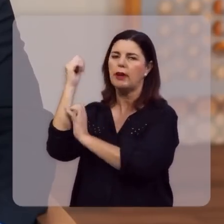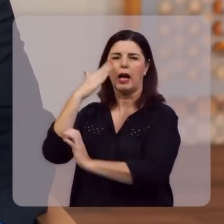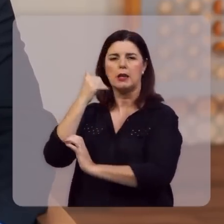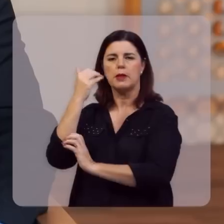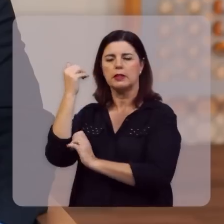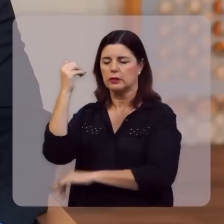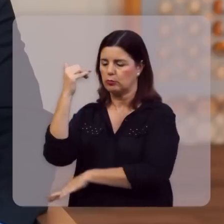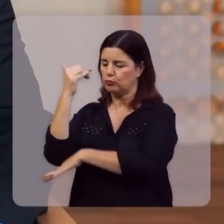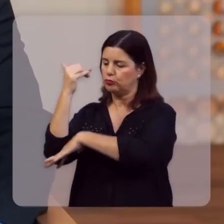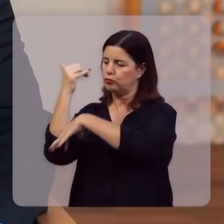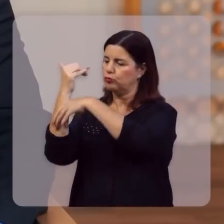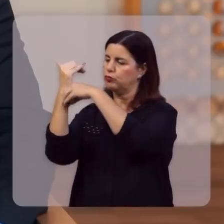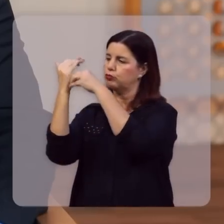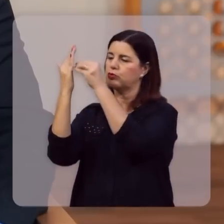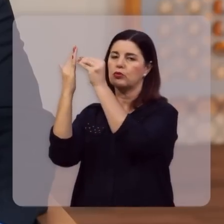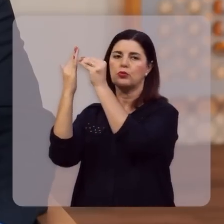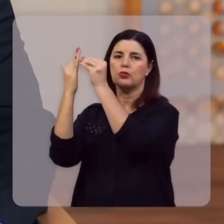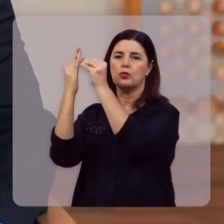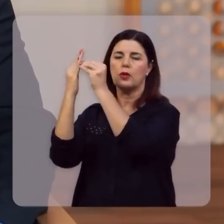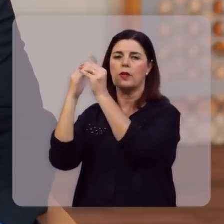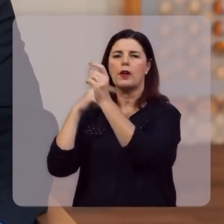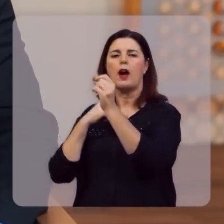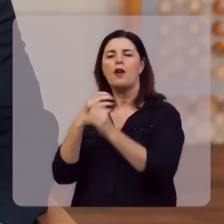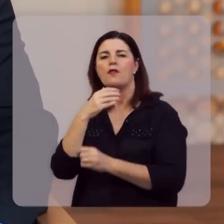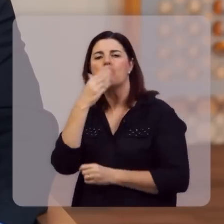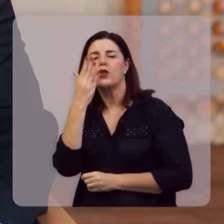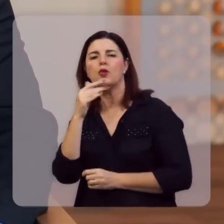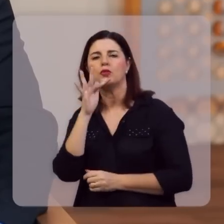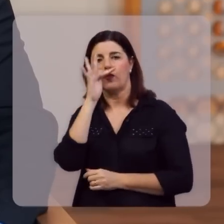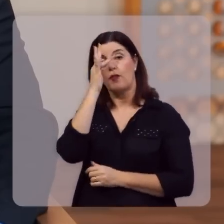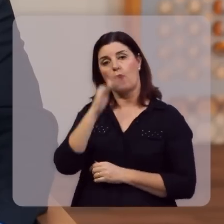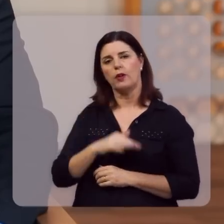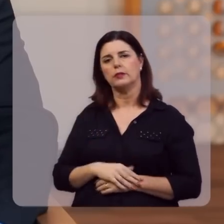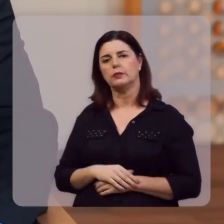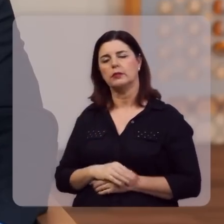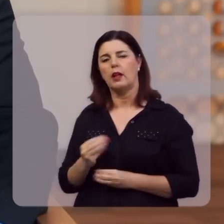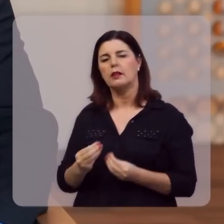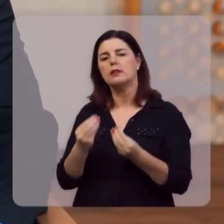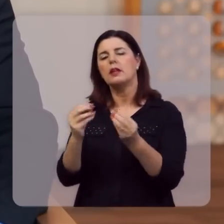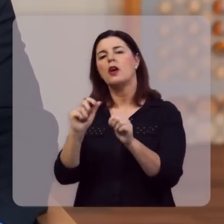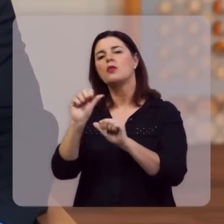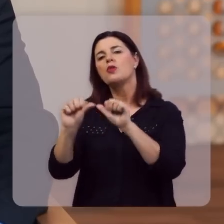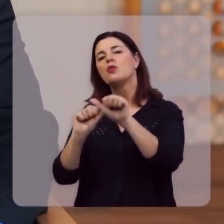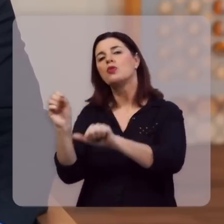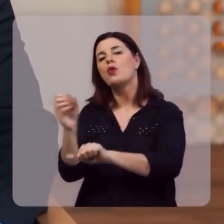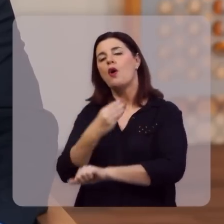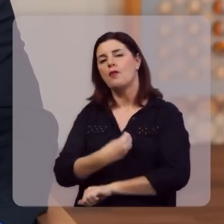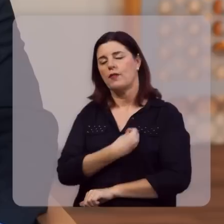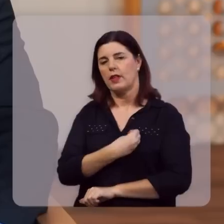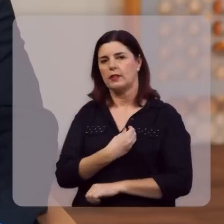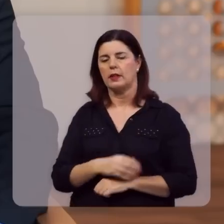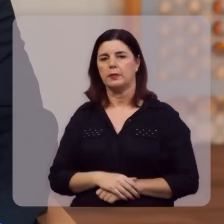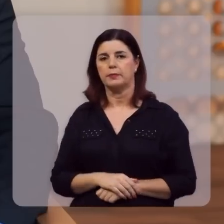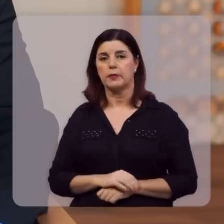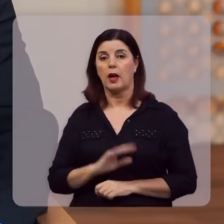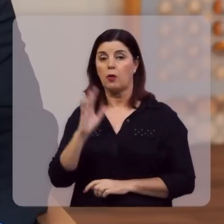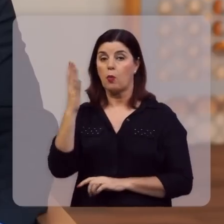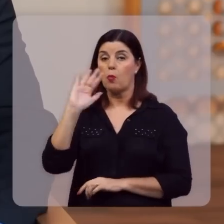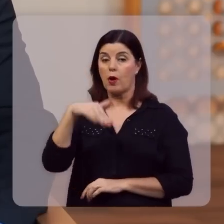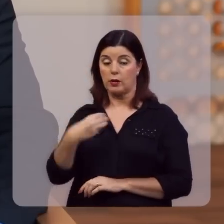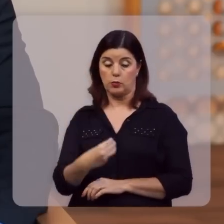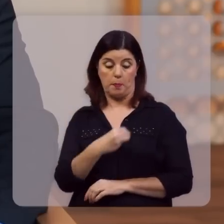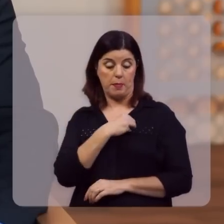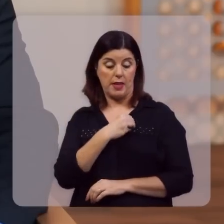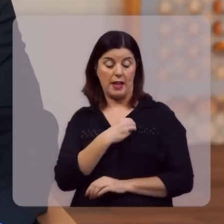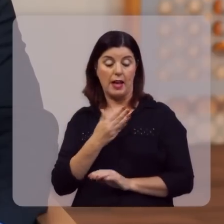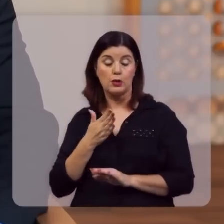raízes até a pontinha desse galho, produzindo frutos e flores e trazendo renovação de vida. Mas uma vez que o